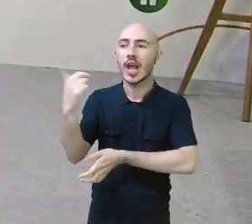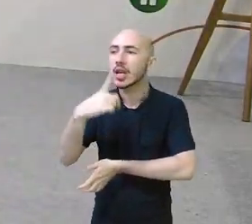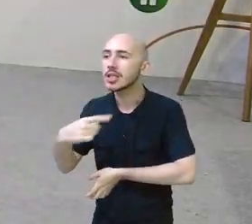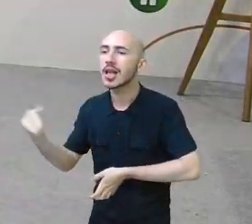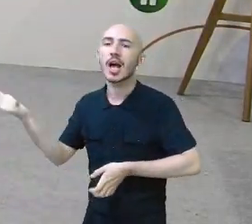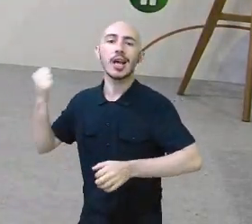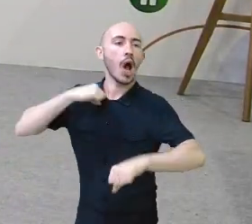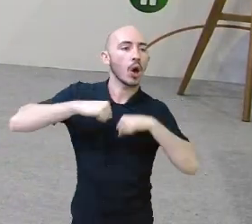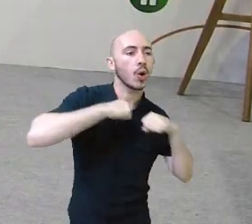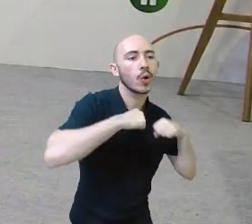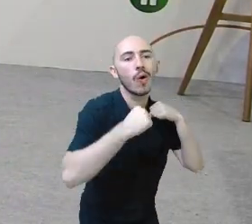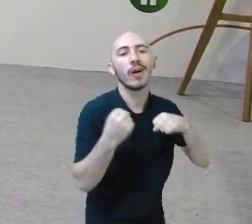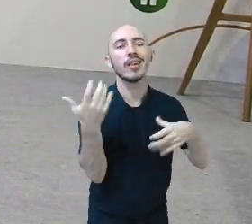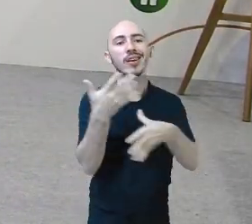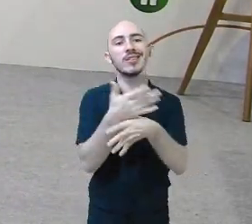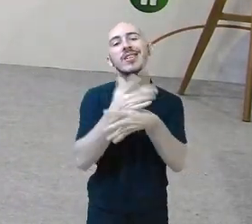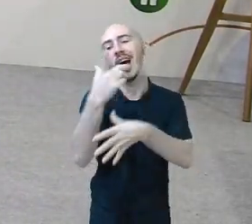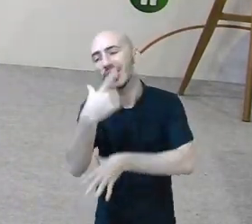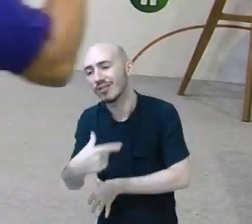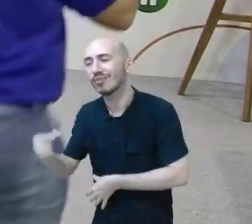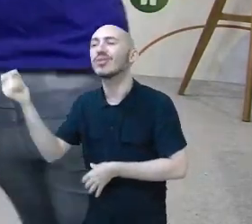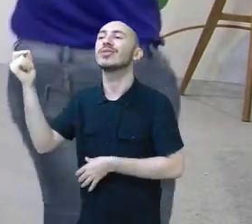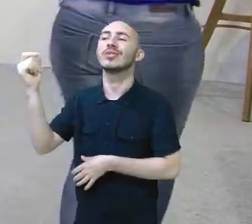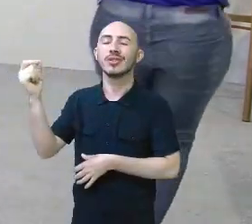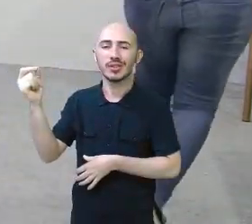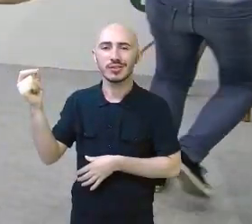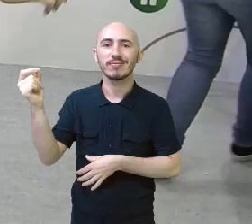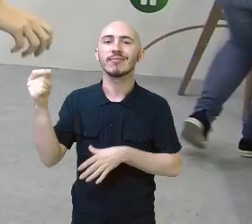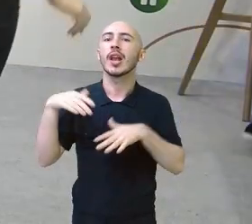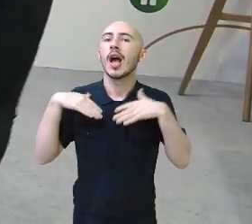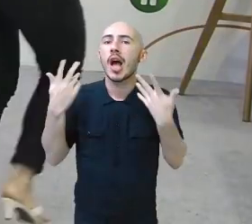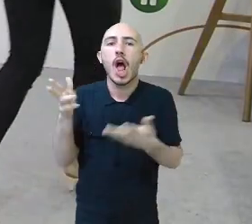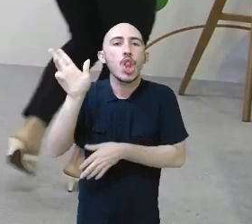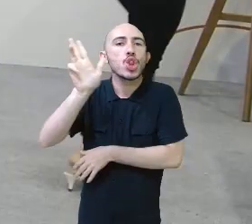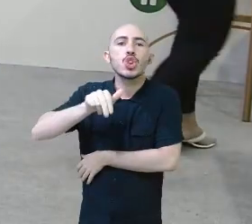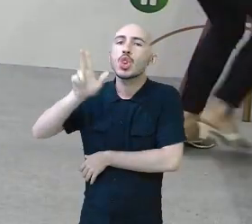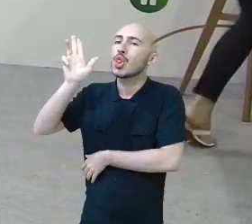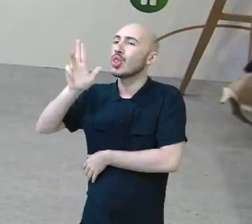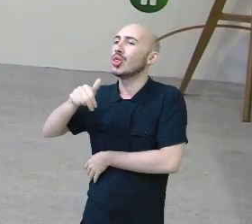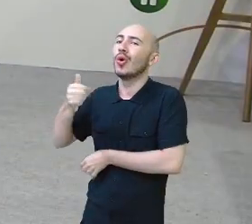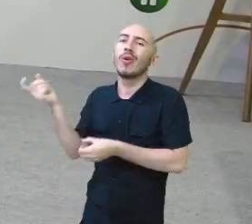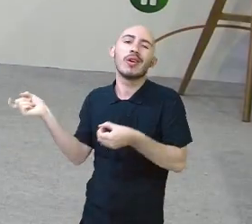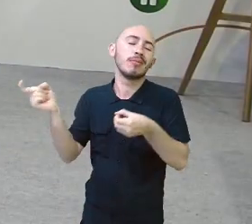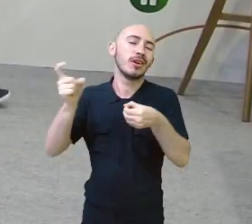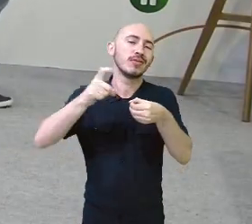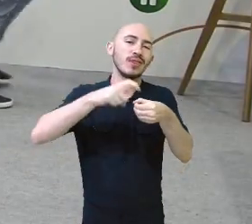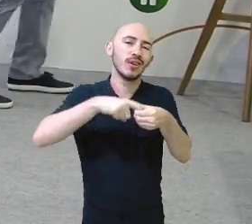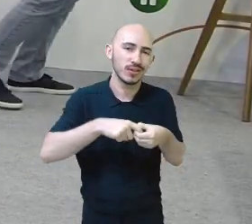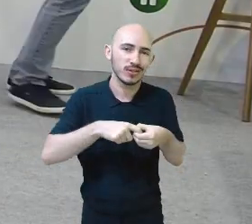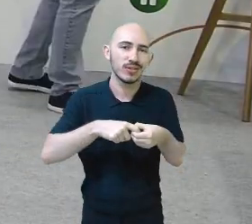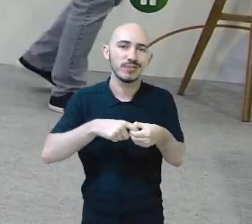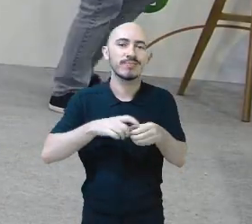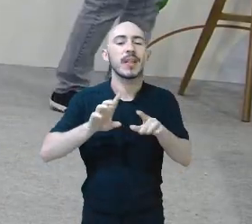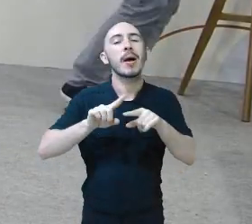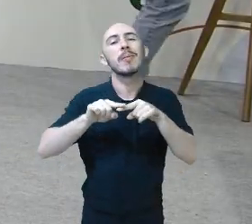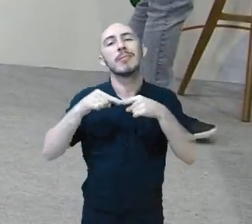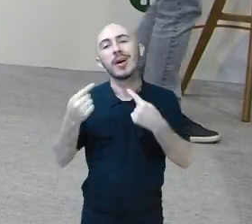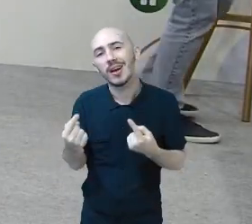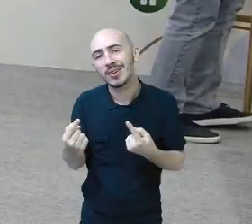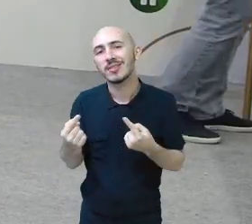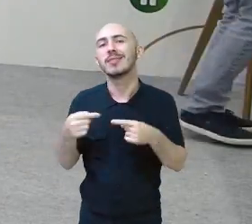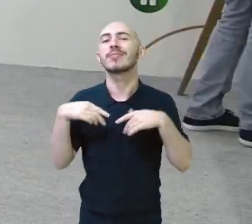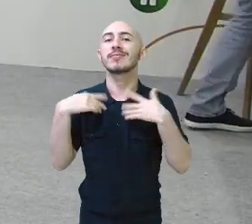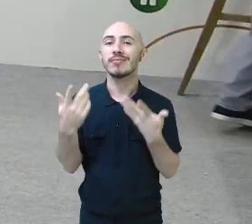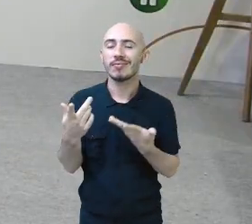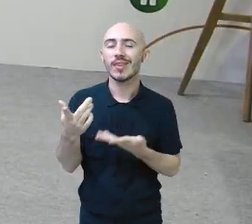e foi embora da cidade. E nunca mais ele voltou. Só que